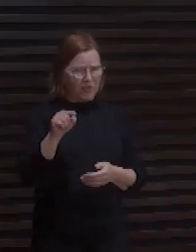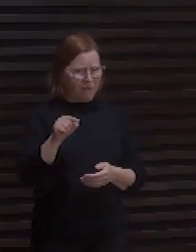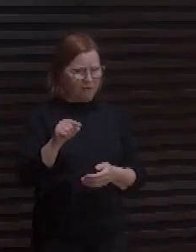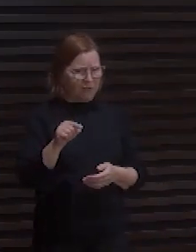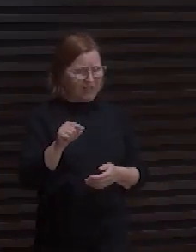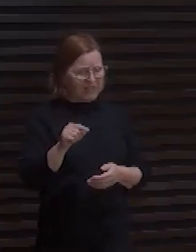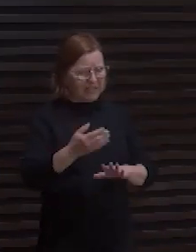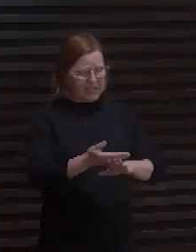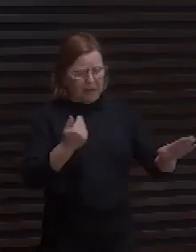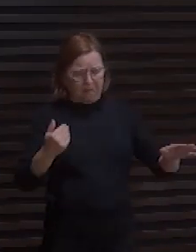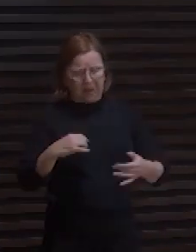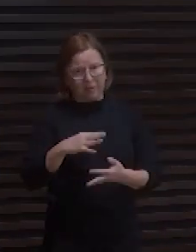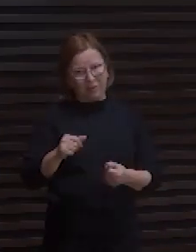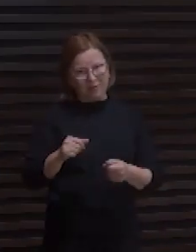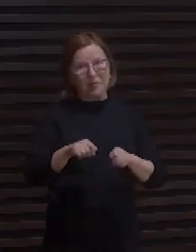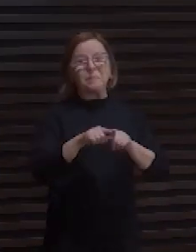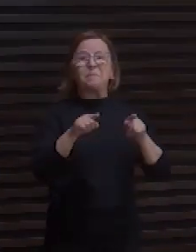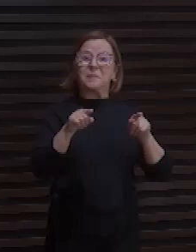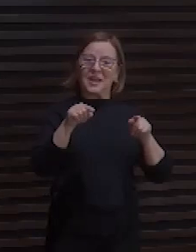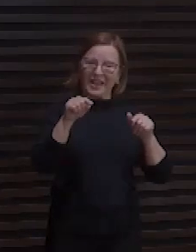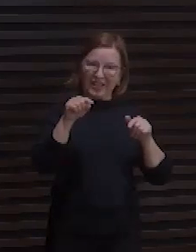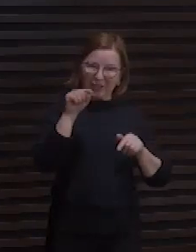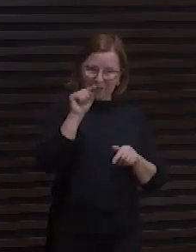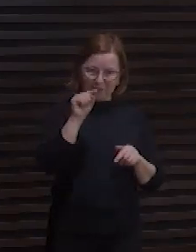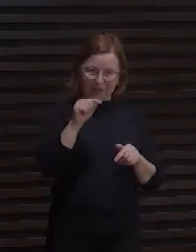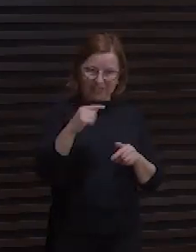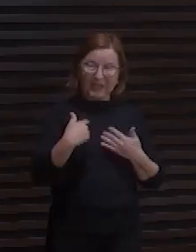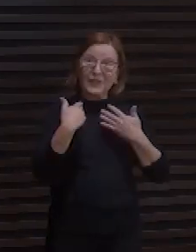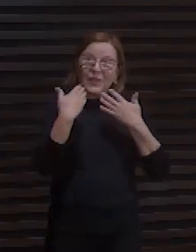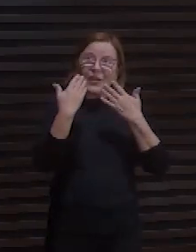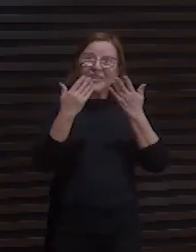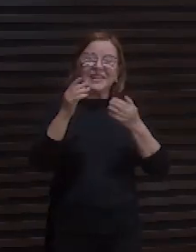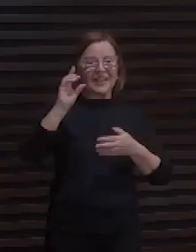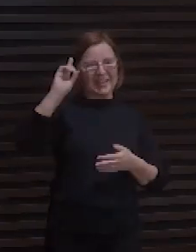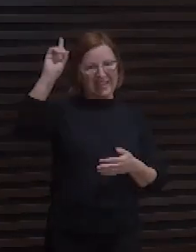vai ser dedicado e consagrado a Deus neste mundo caótico.